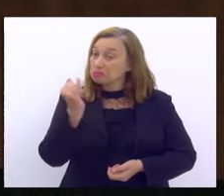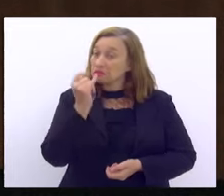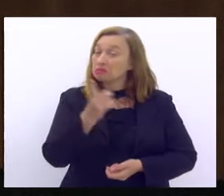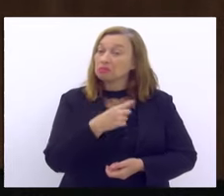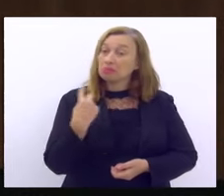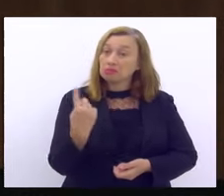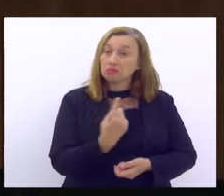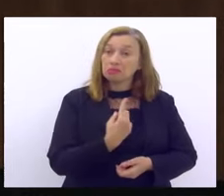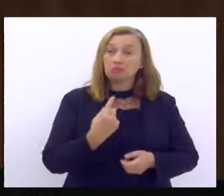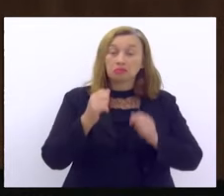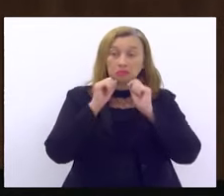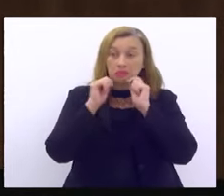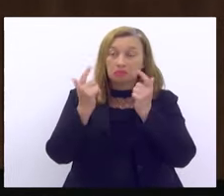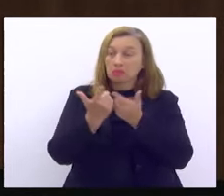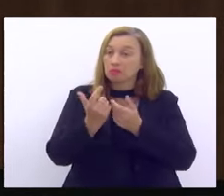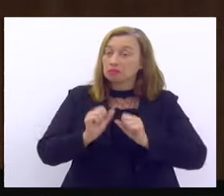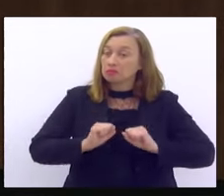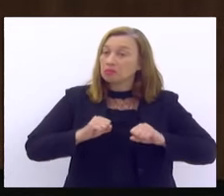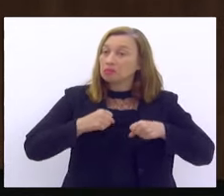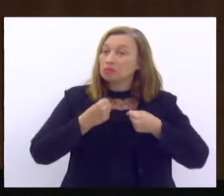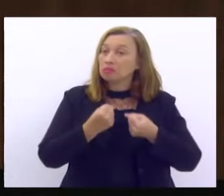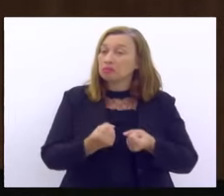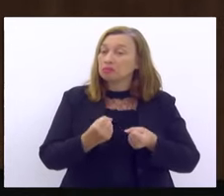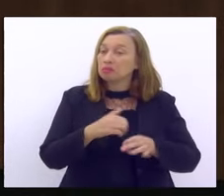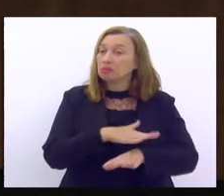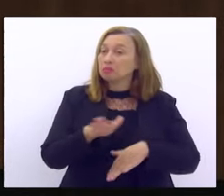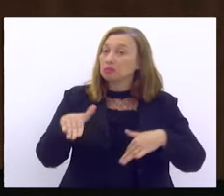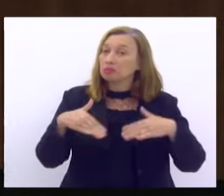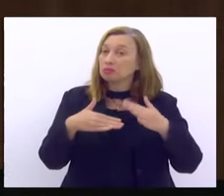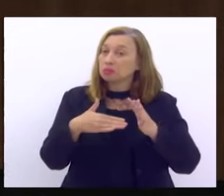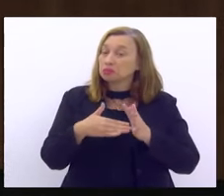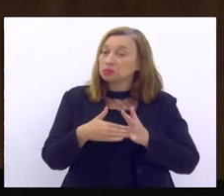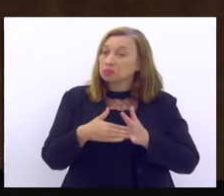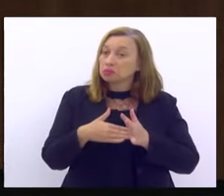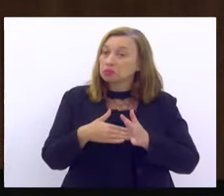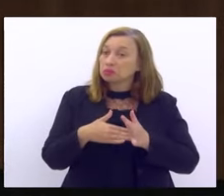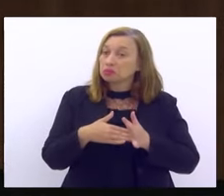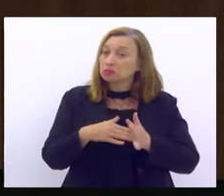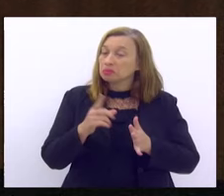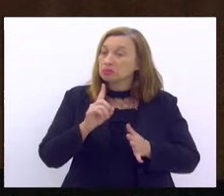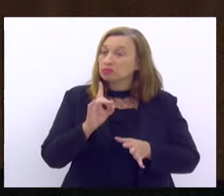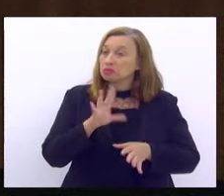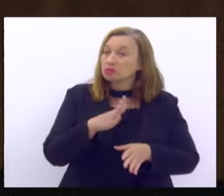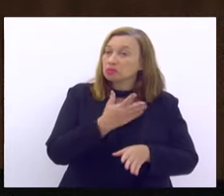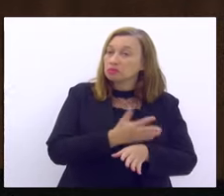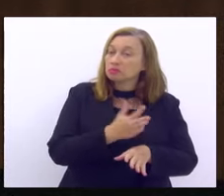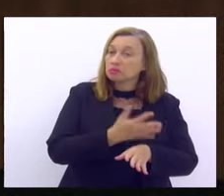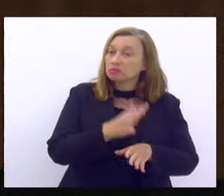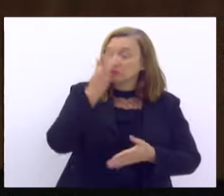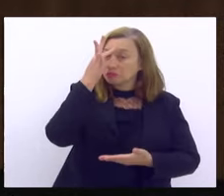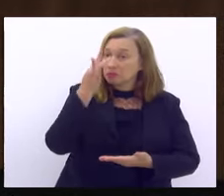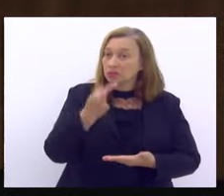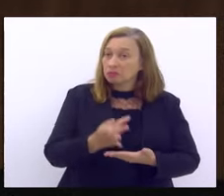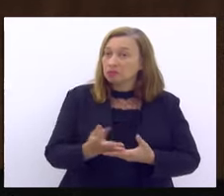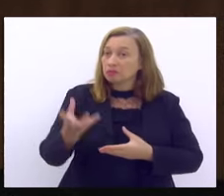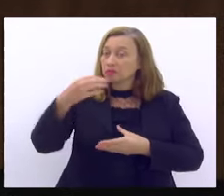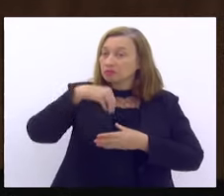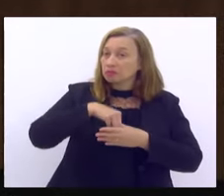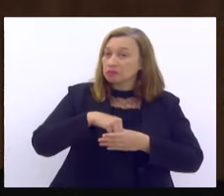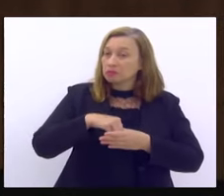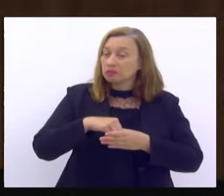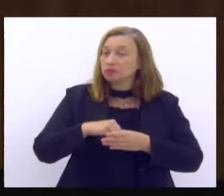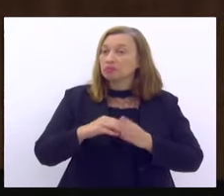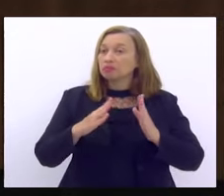Assembleia Legislativa dedicamos àqueles e aquelas que não só praticam a fé dentro dos